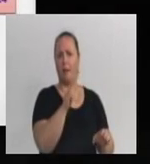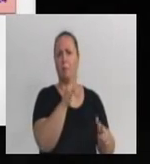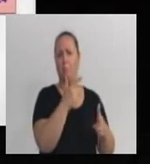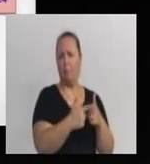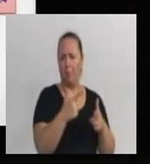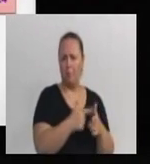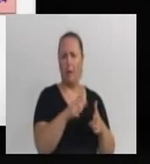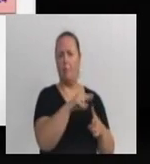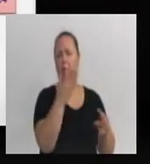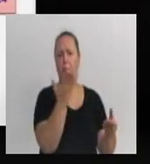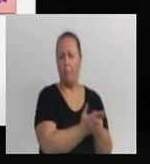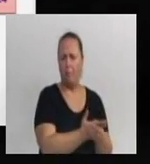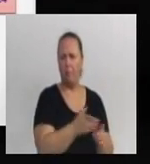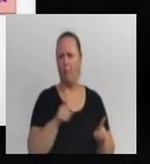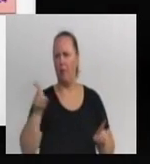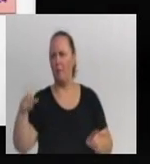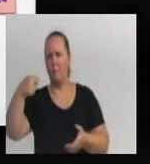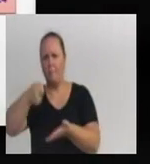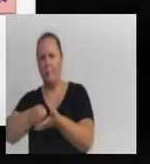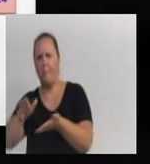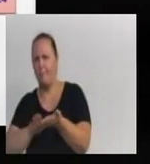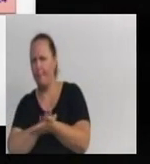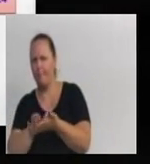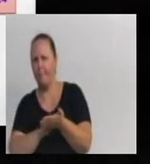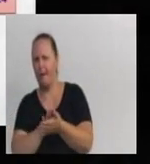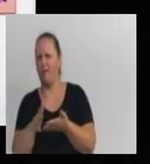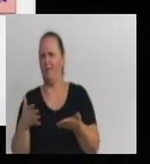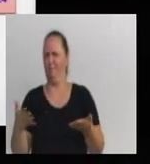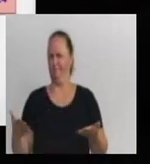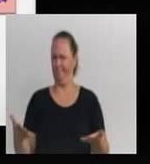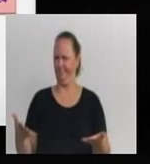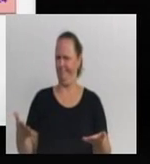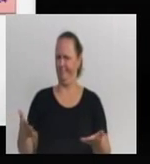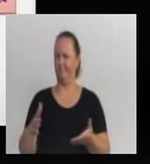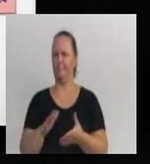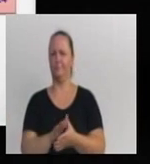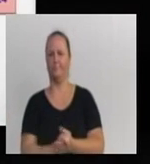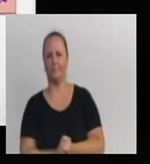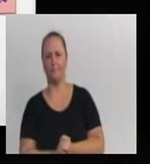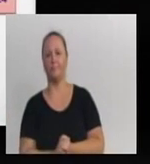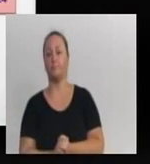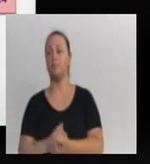decreto, 100% do IPTU, ISS, no valor de até